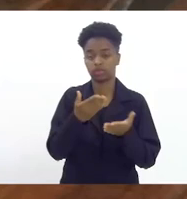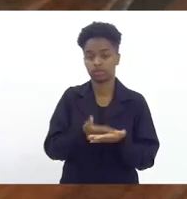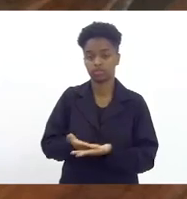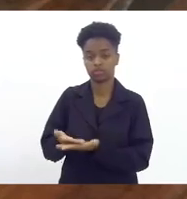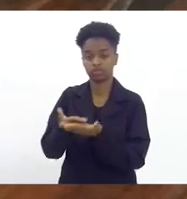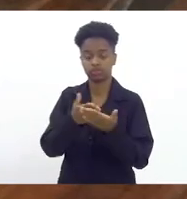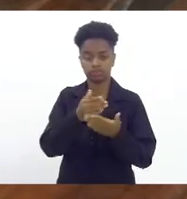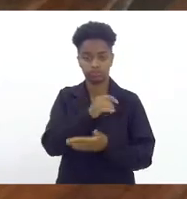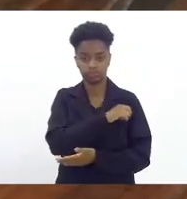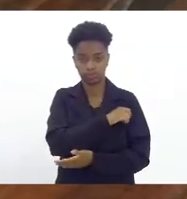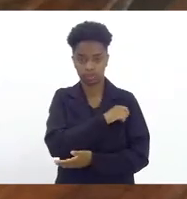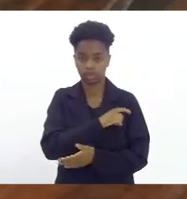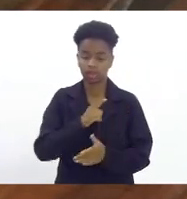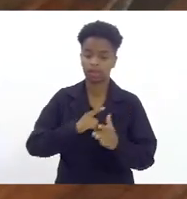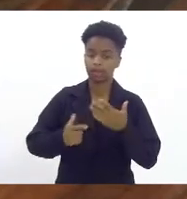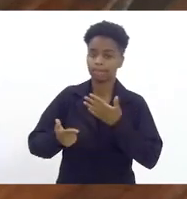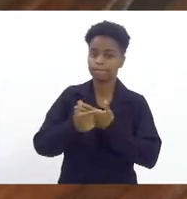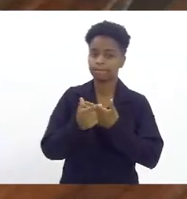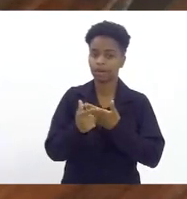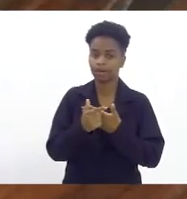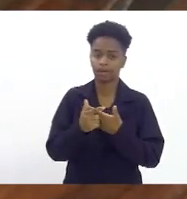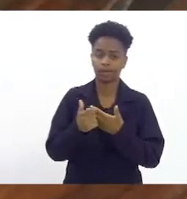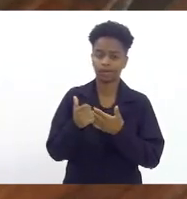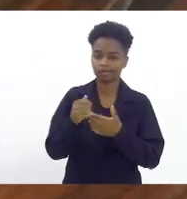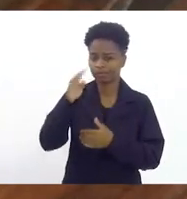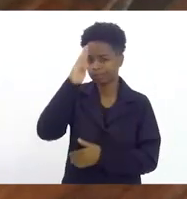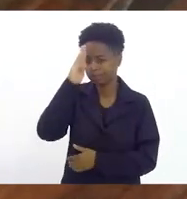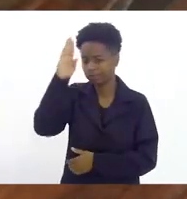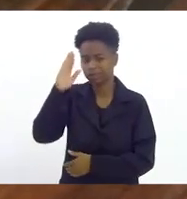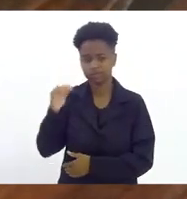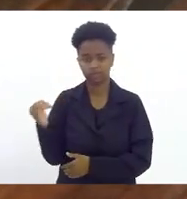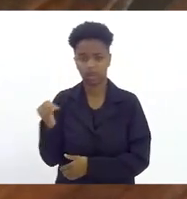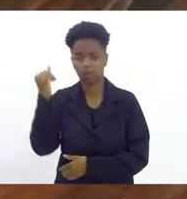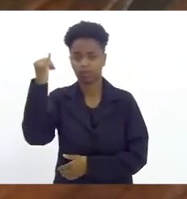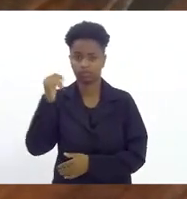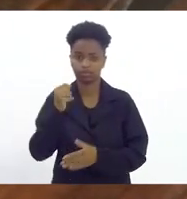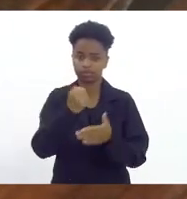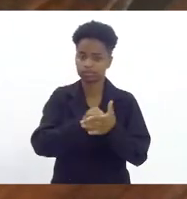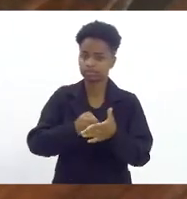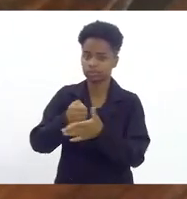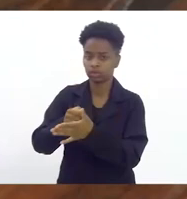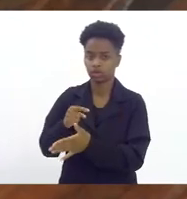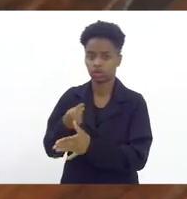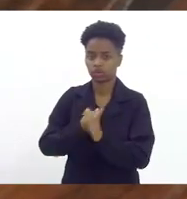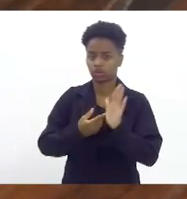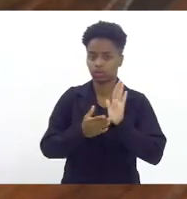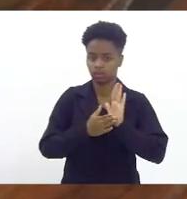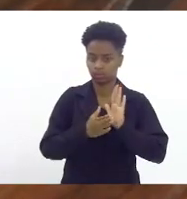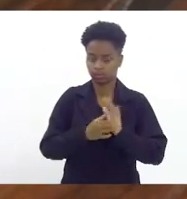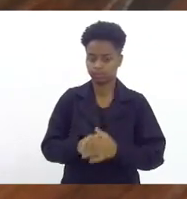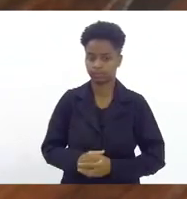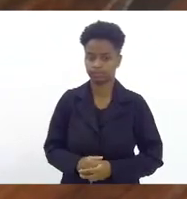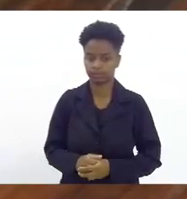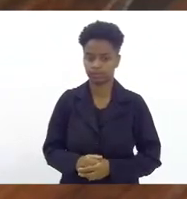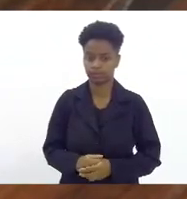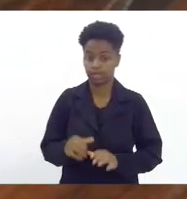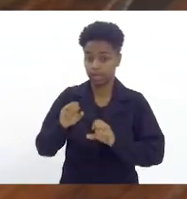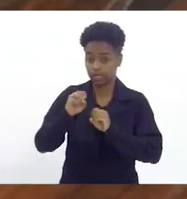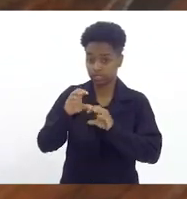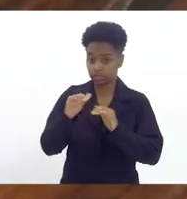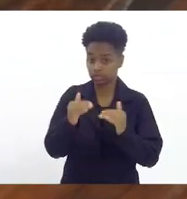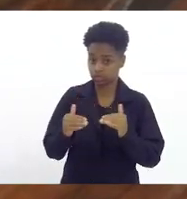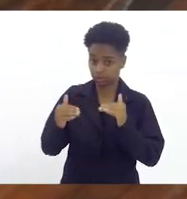ele tem desempeado um papel excepcional fundamental na luta daqui que a gente se propõe é um ensino superior